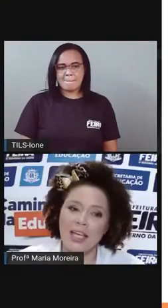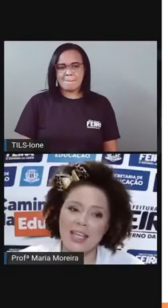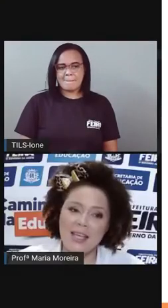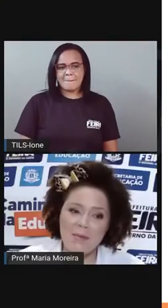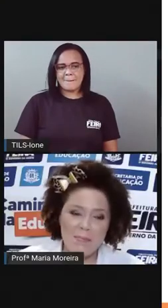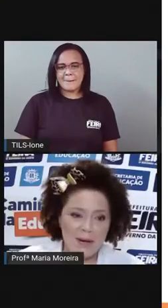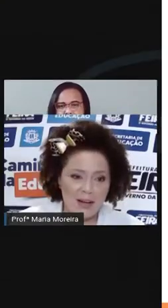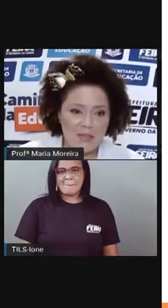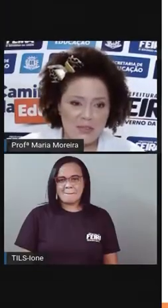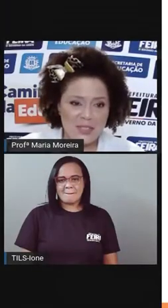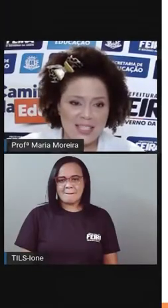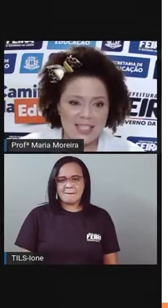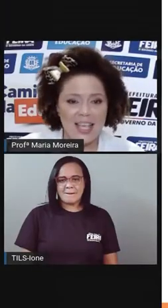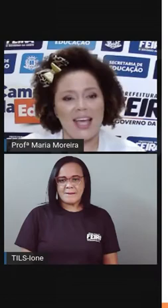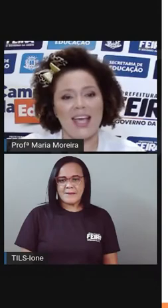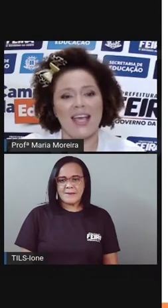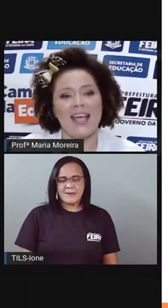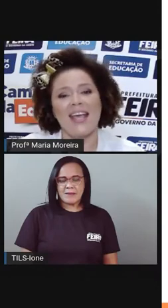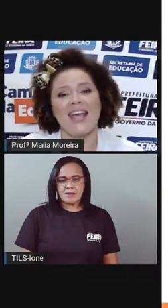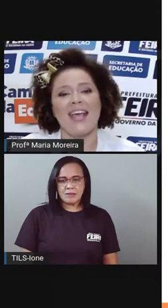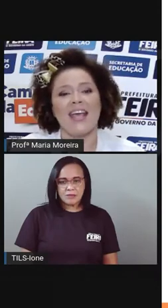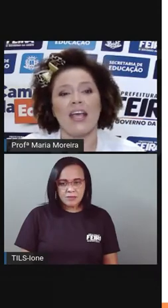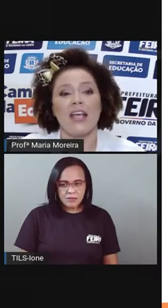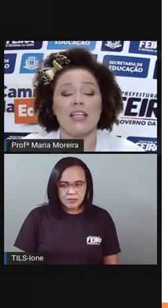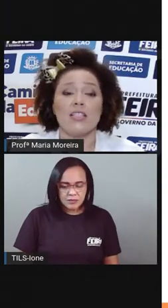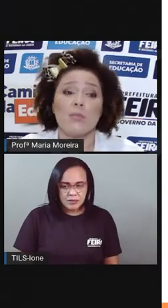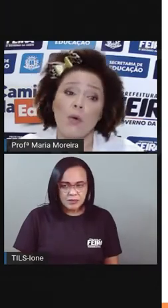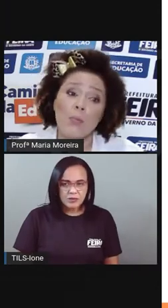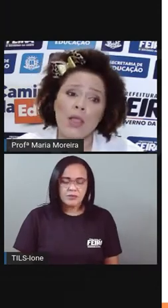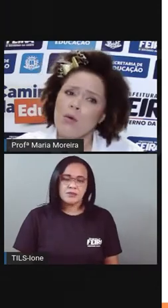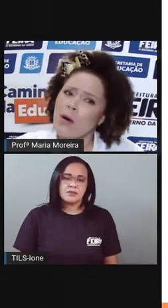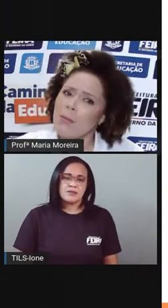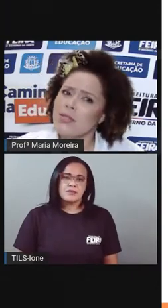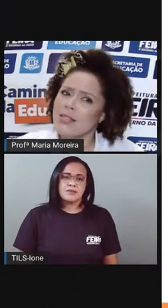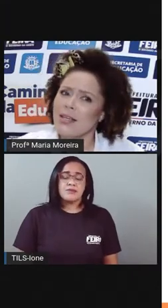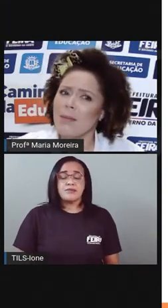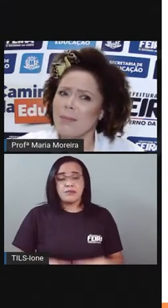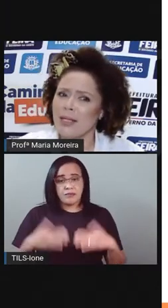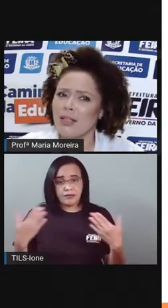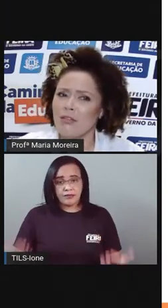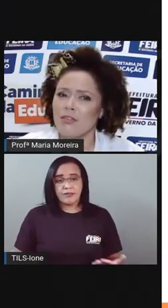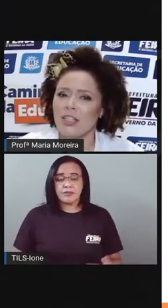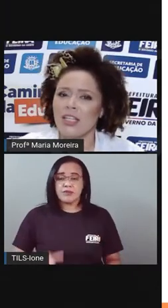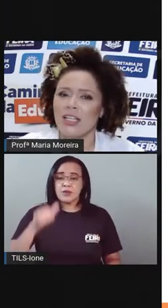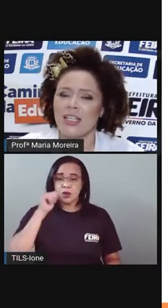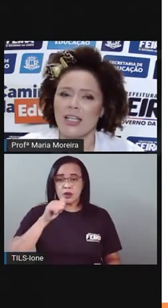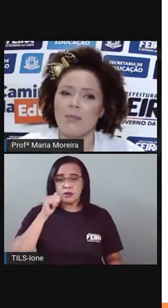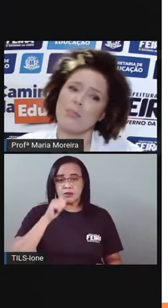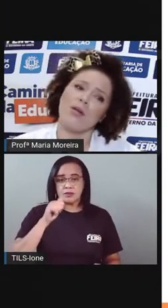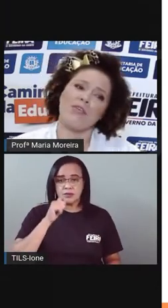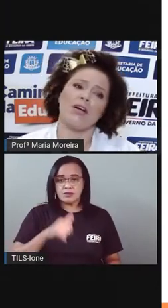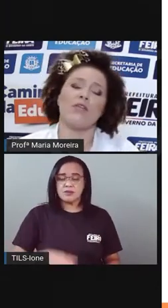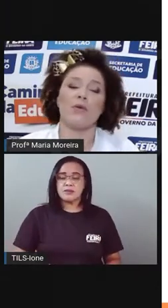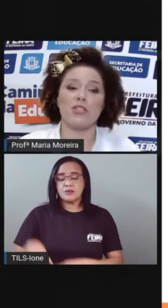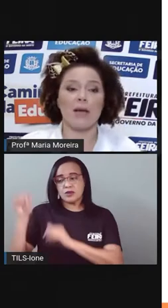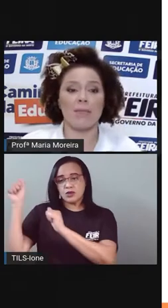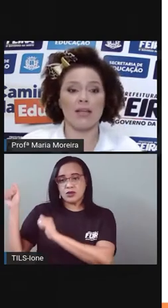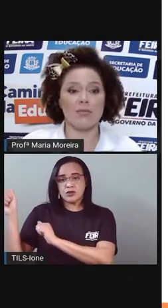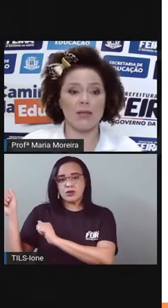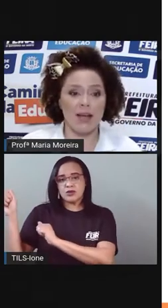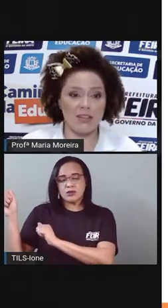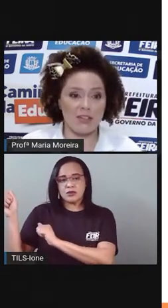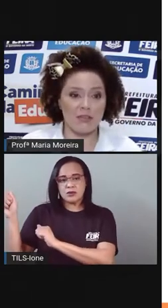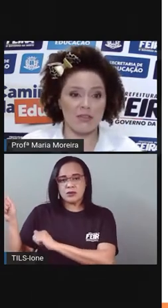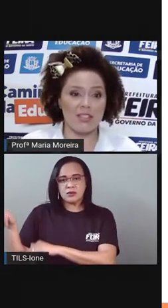Voltei pra vocês Bom, uma mocinha bem novinha aí, né? Provavelmente da